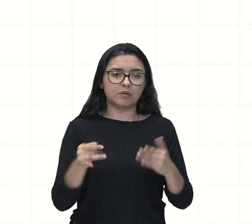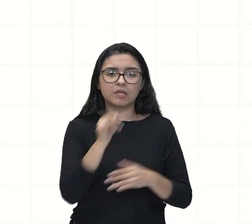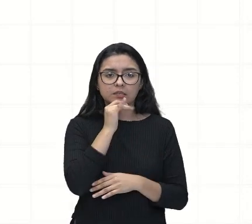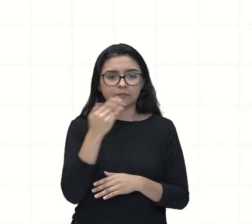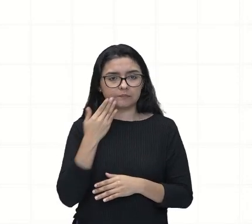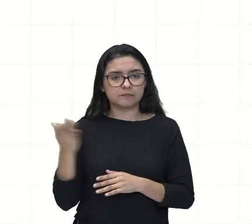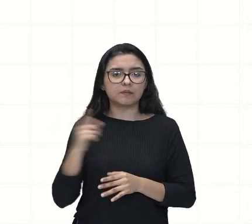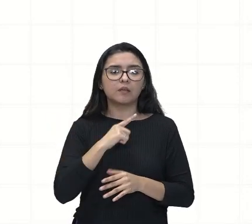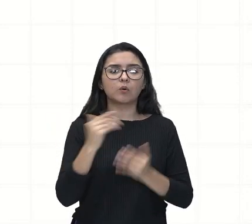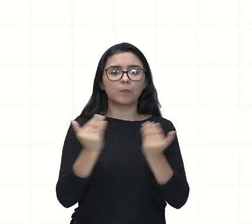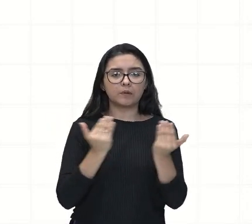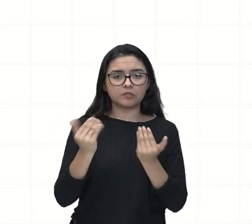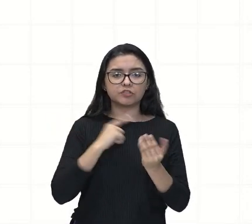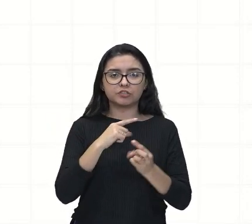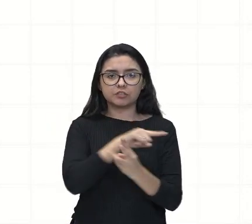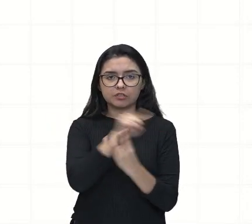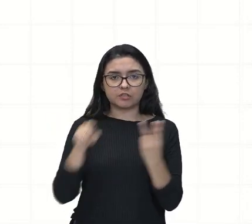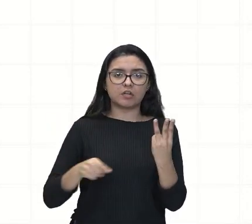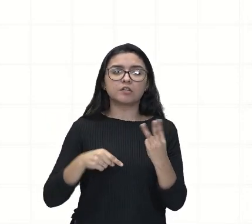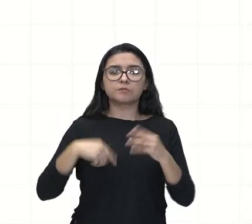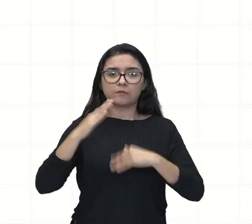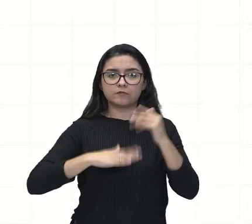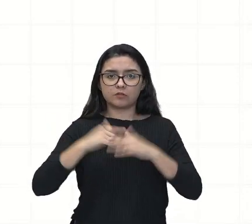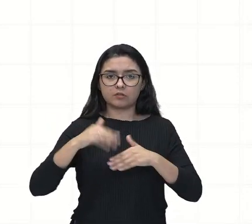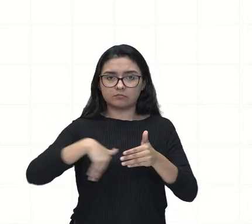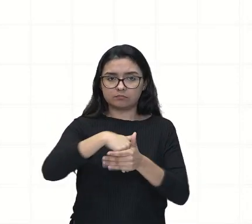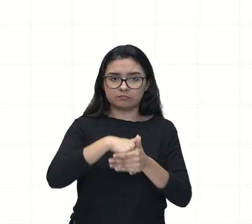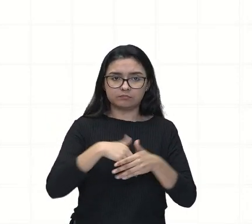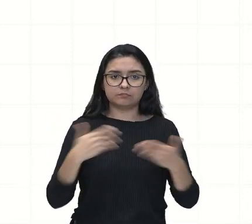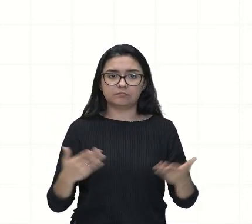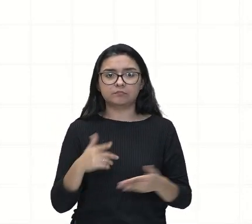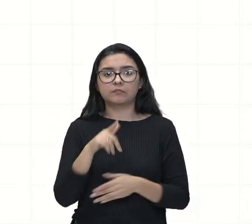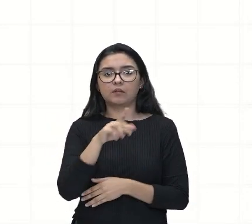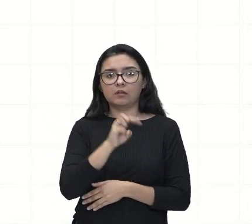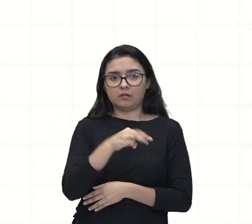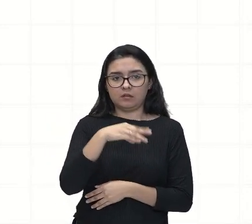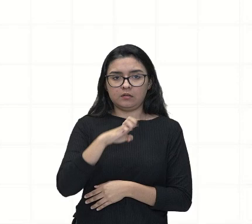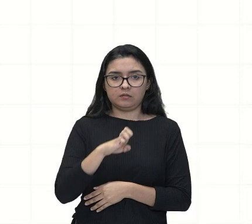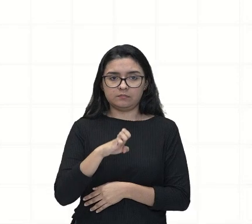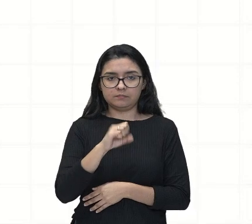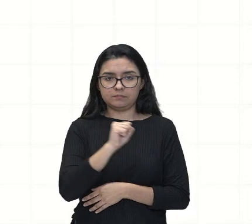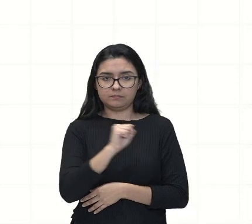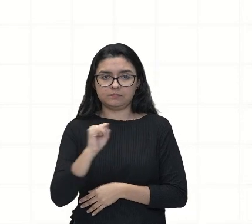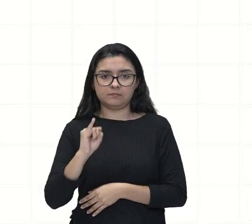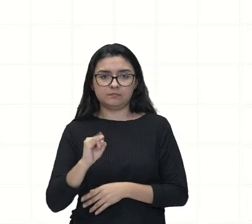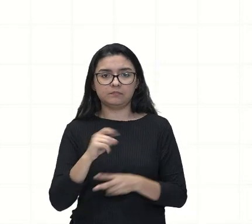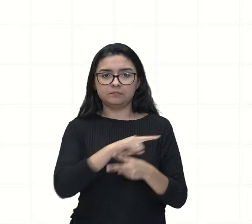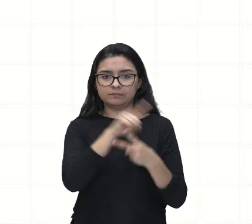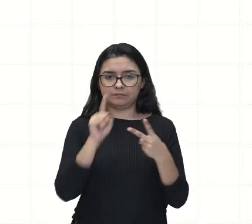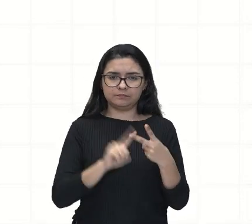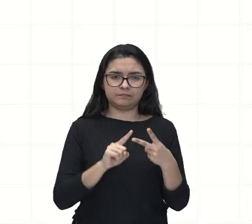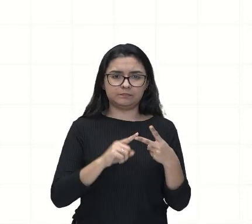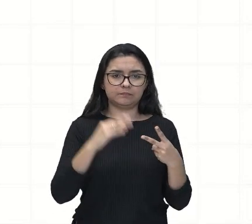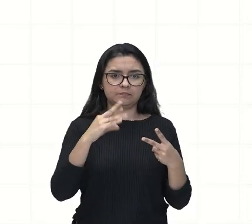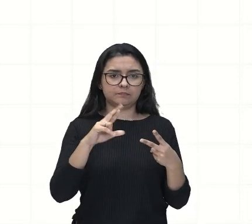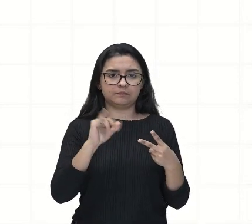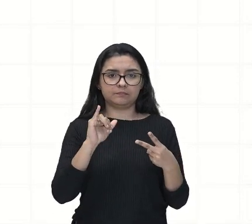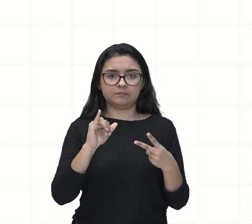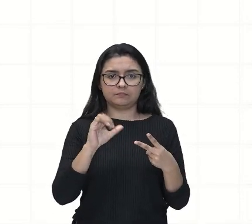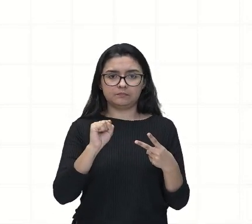tenho um comparativo de 3 jogadores. O Lionel Messi, Cristiano Ronaldo e o nosso querido Neymar